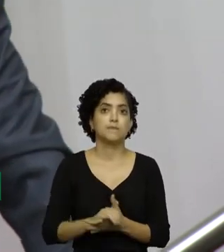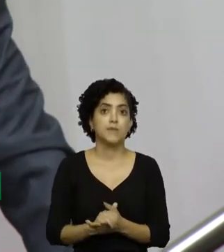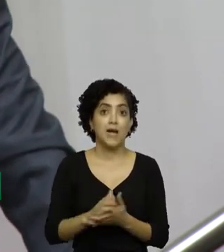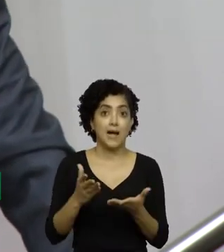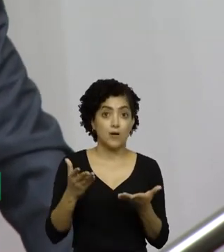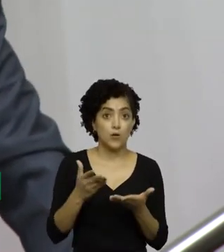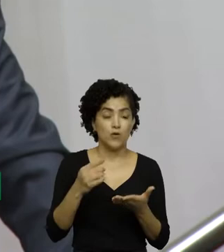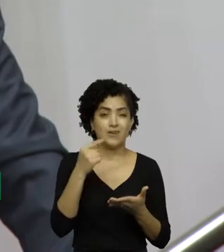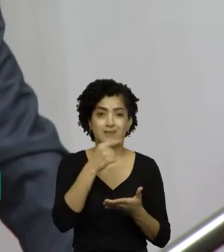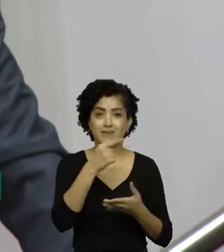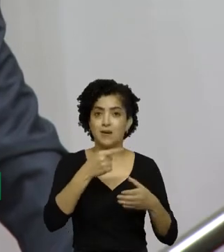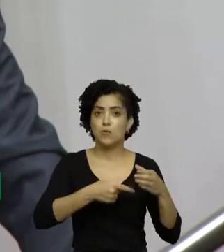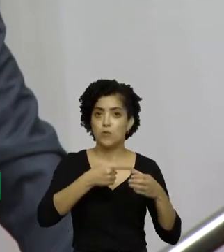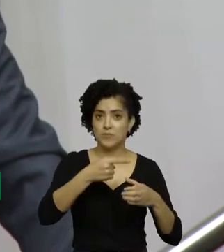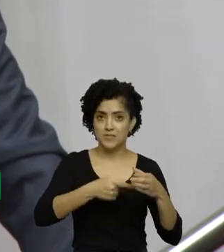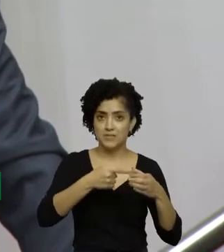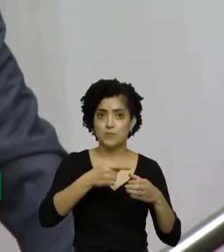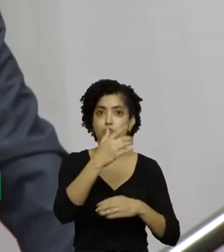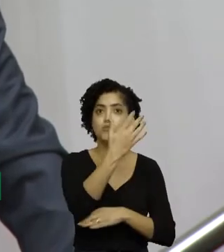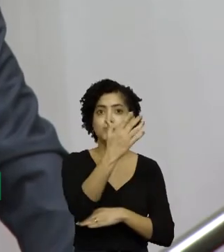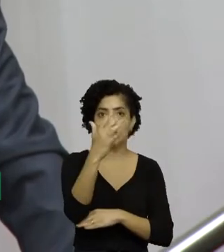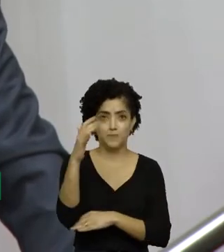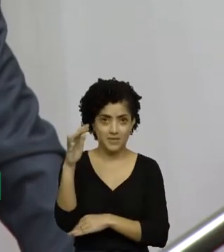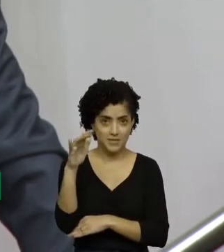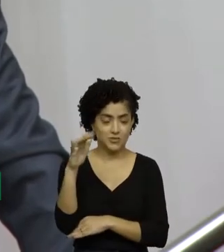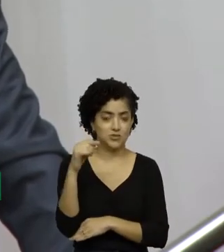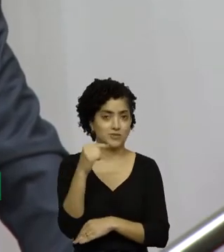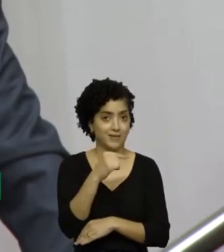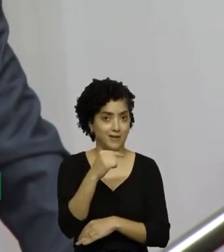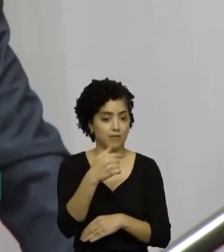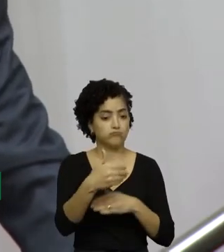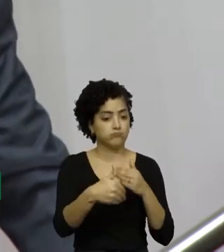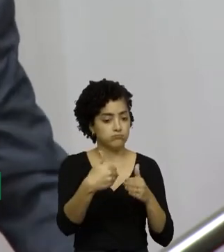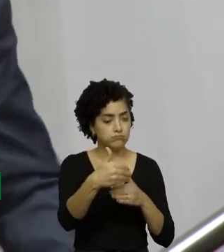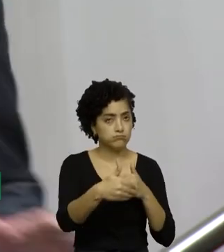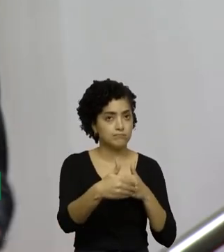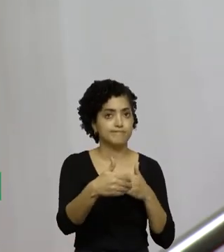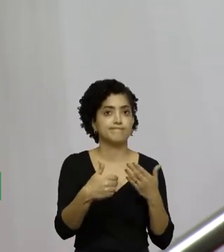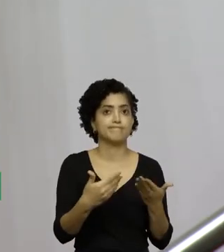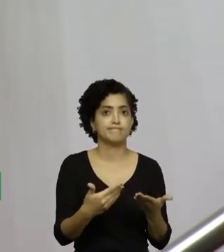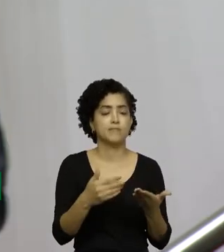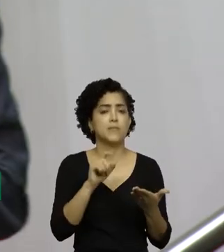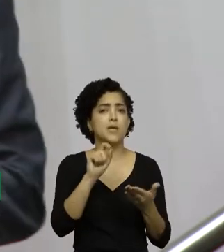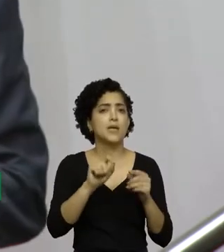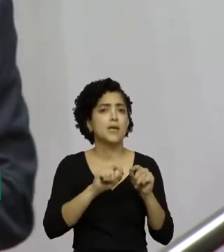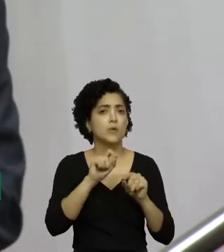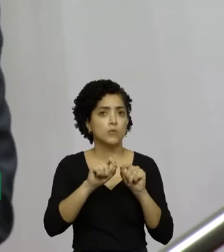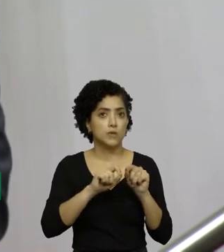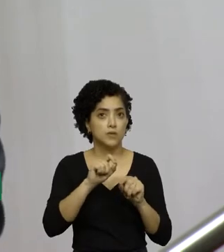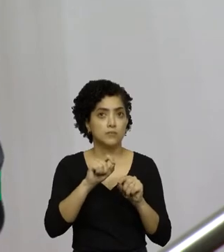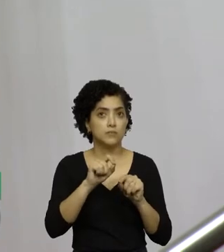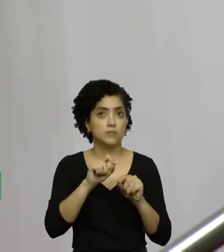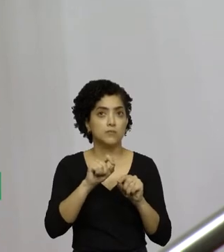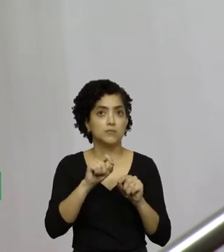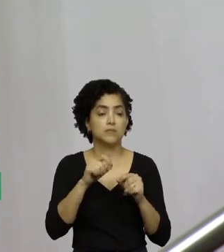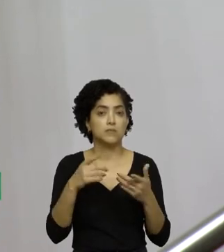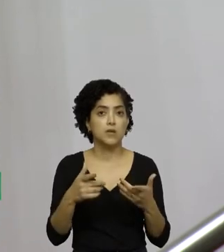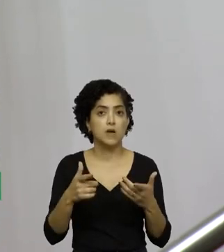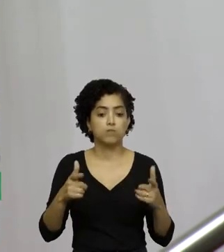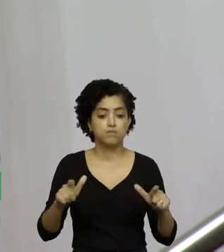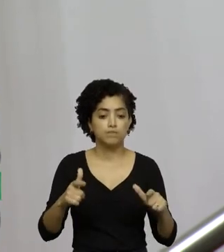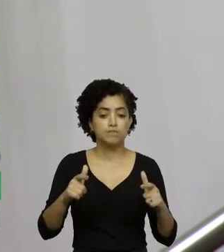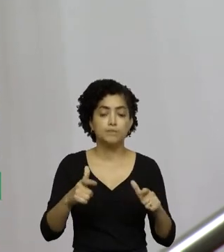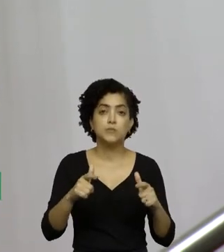está atualmente na Comissão do Meio Ambiente. E ele trata aqui a diminuição